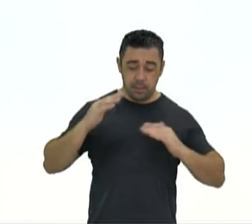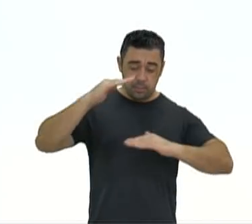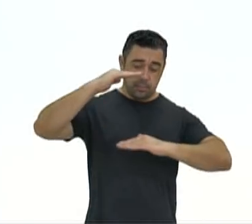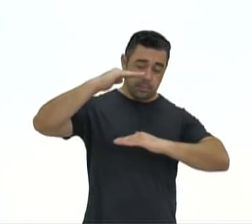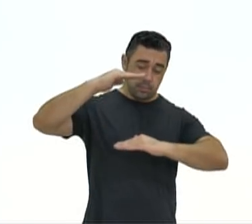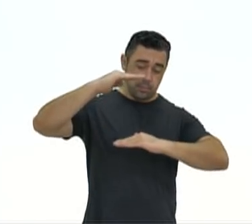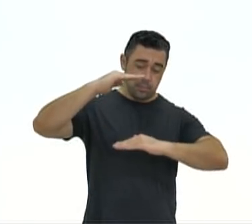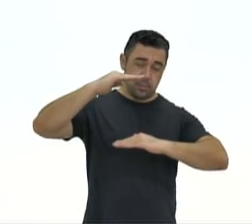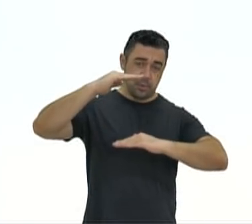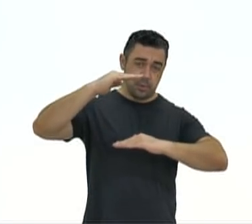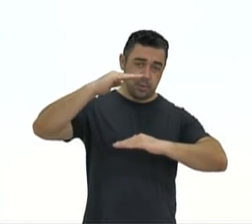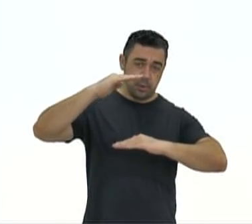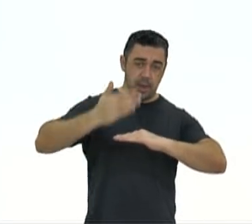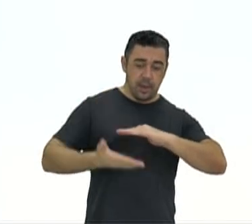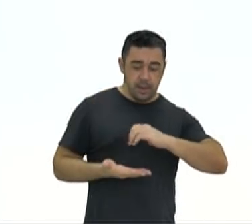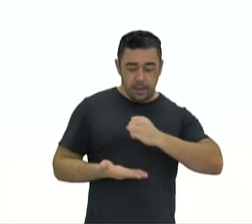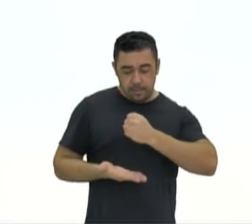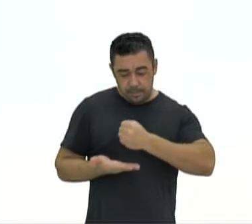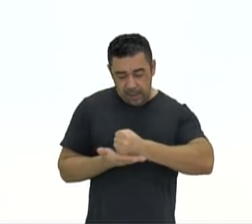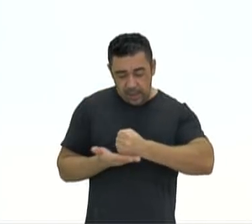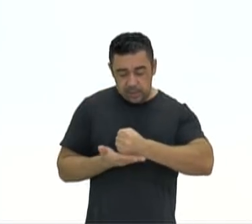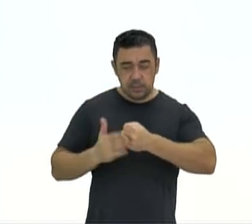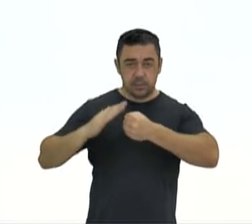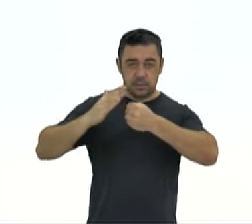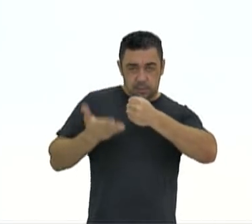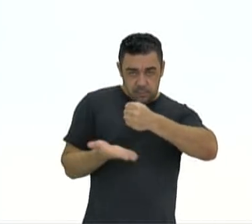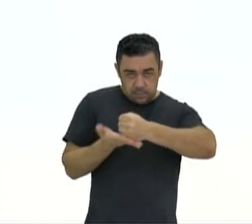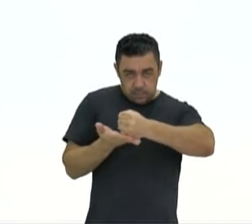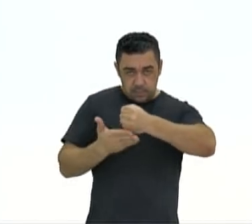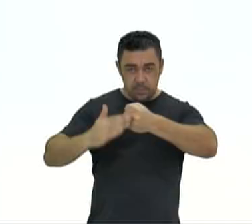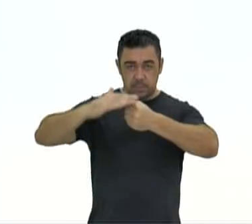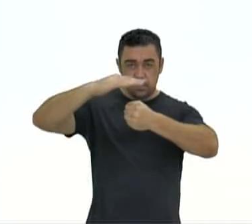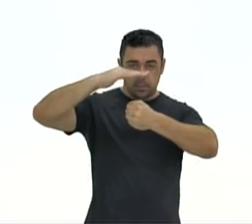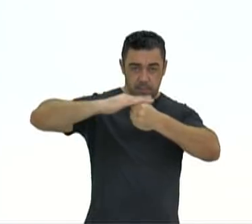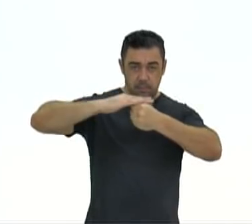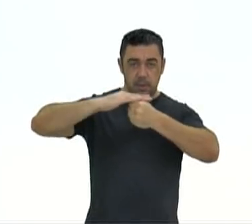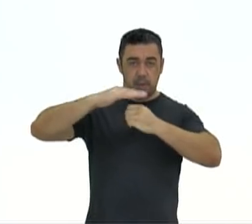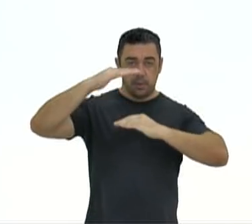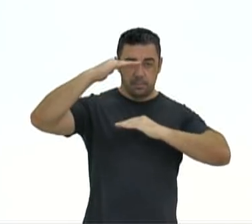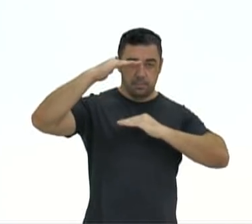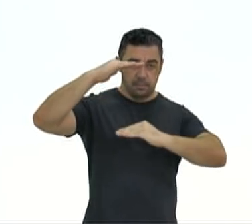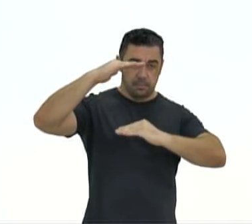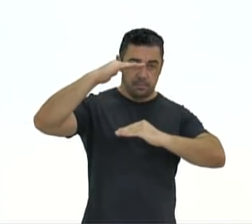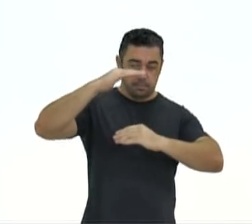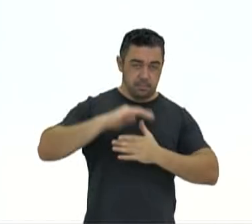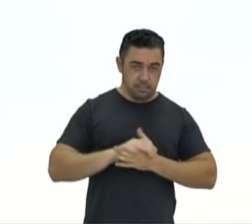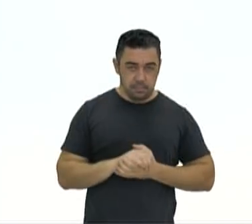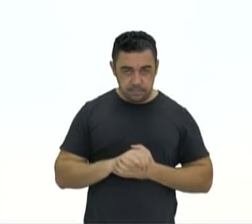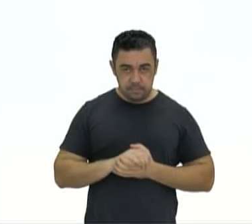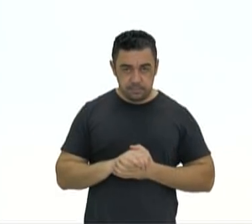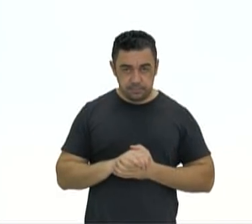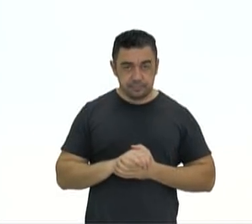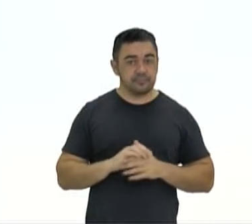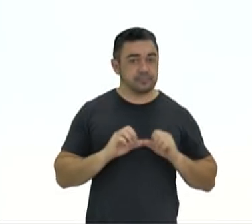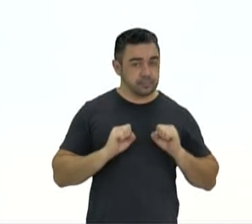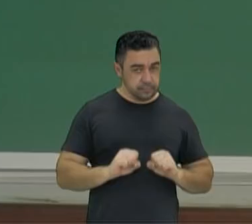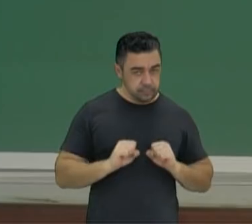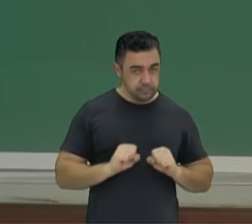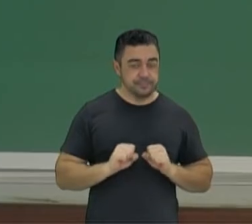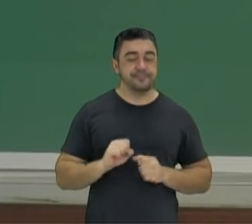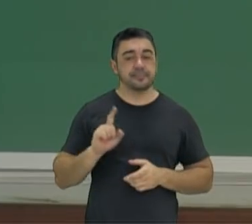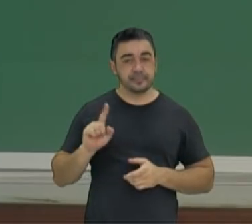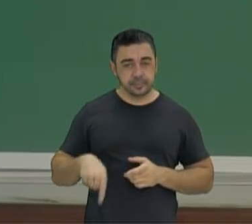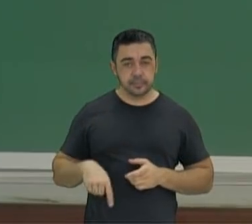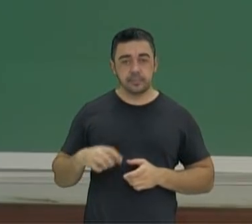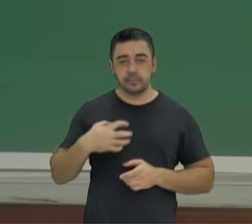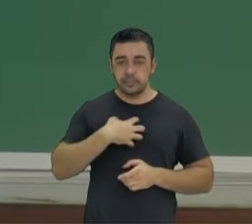são congruentes, é porque a gente tem mais de uma base. Presta atenção. E podem ser um polígono